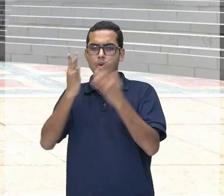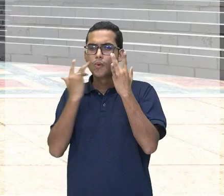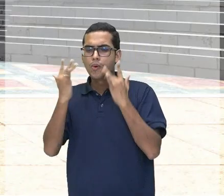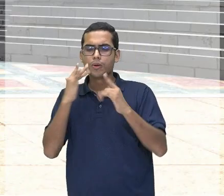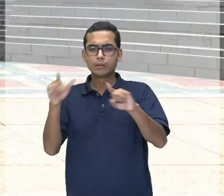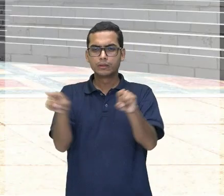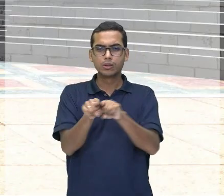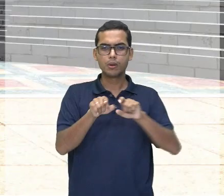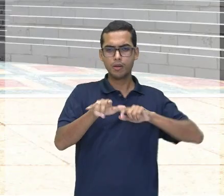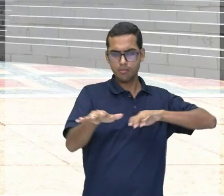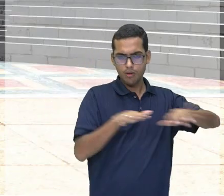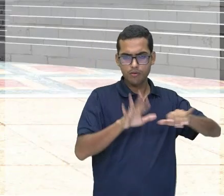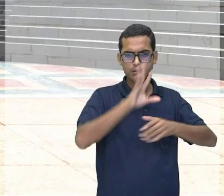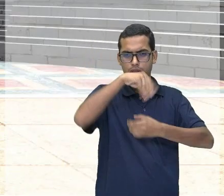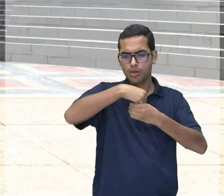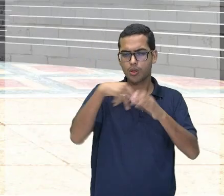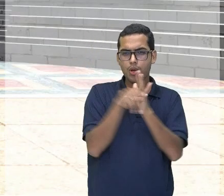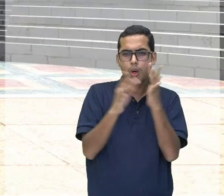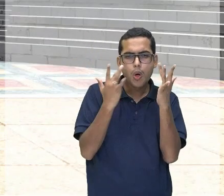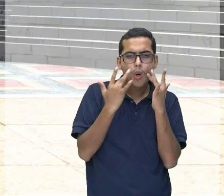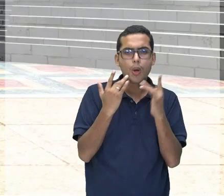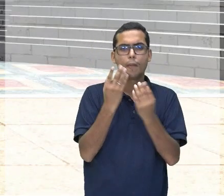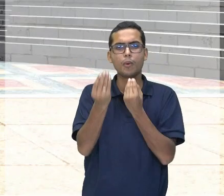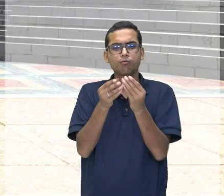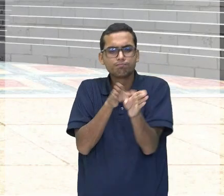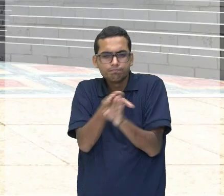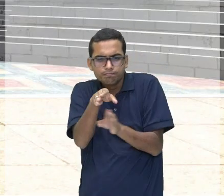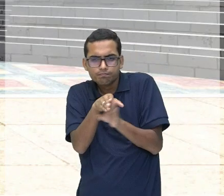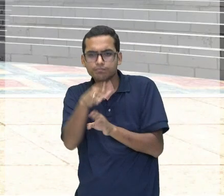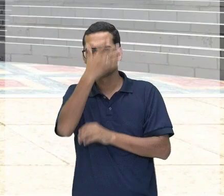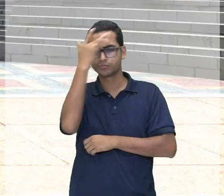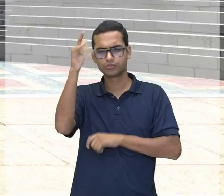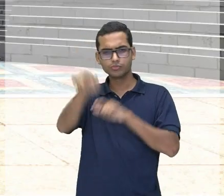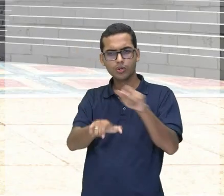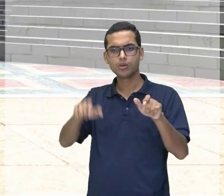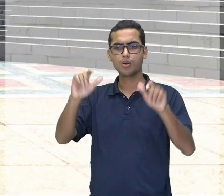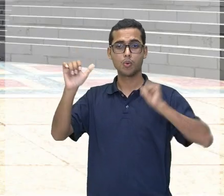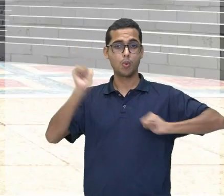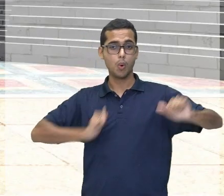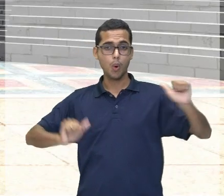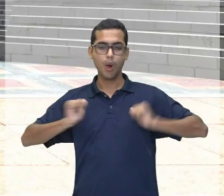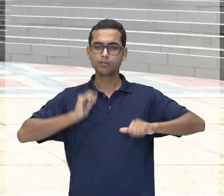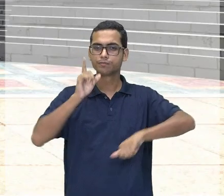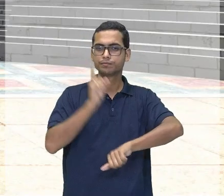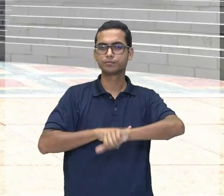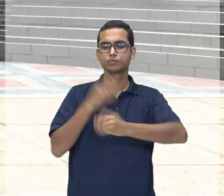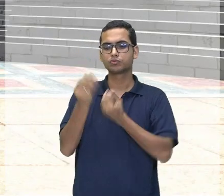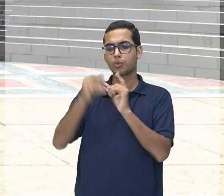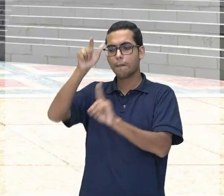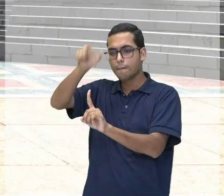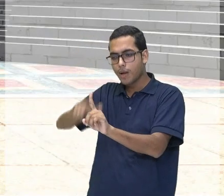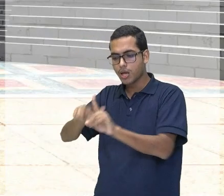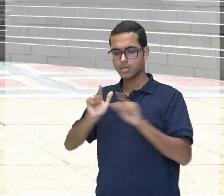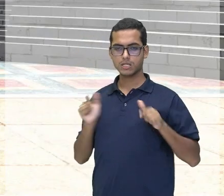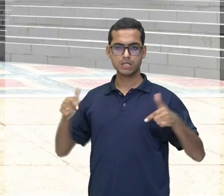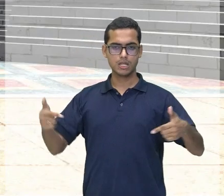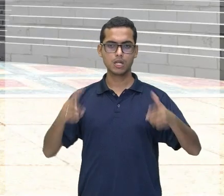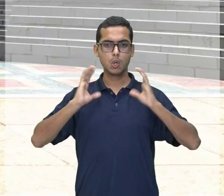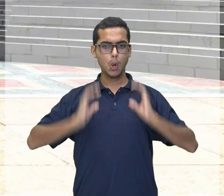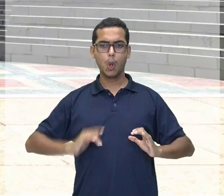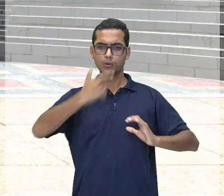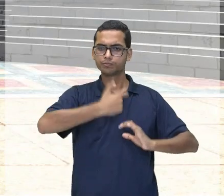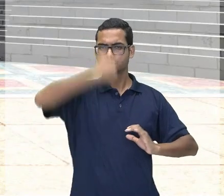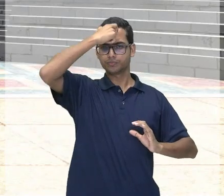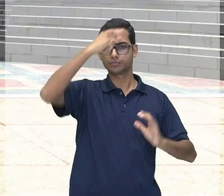é para dar aí um direcionamento no que, né, o personagem deve, como que o personagem deve se